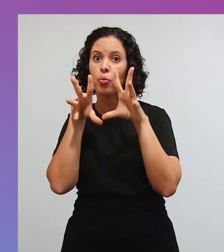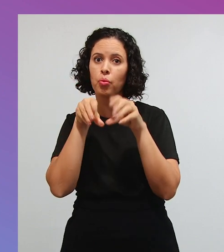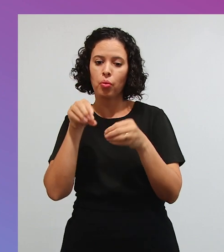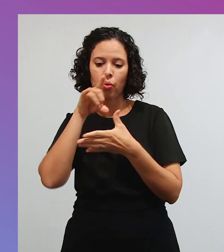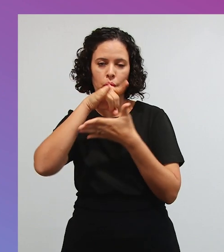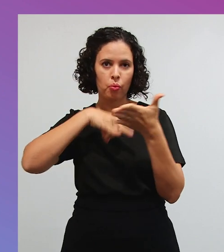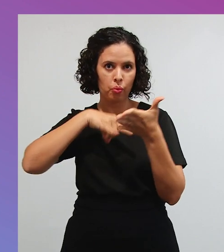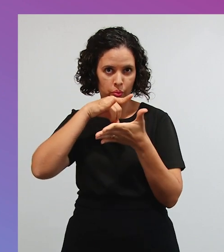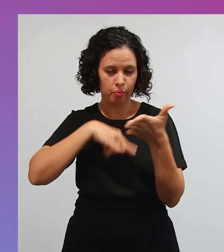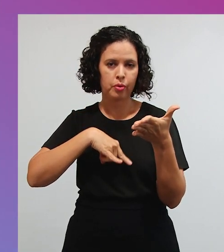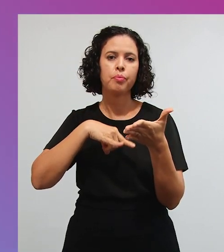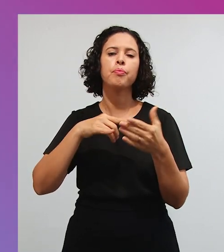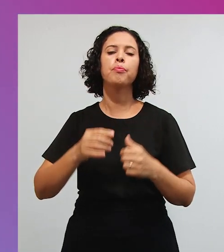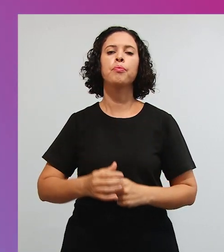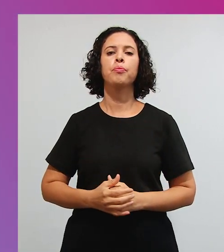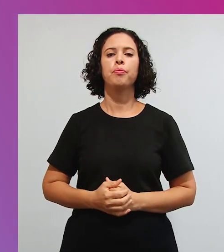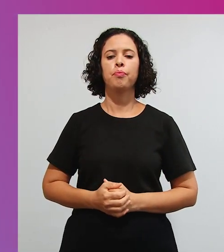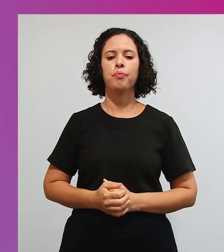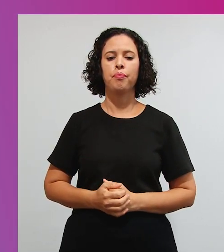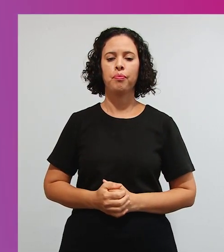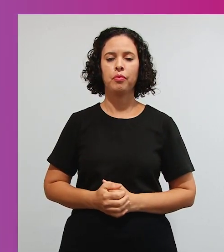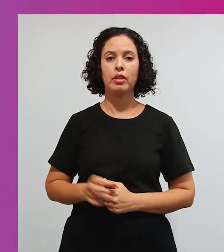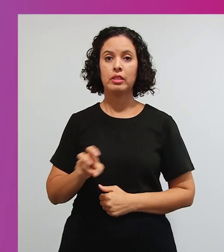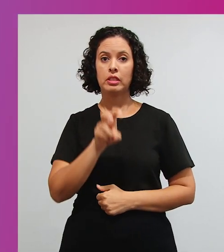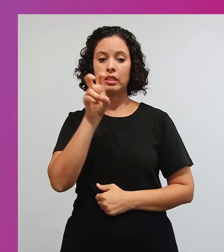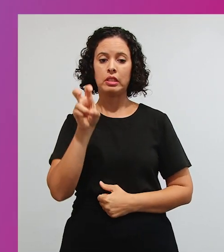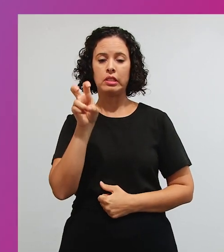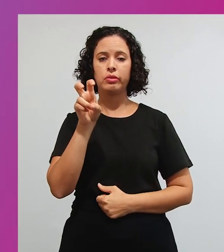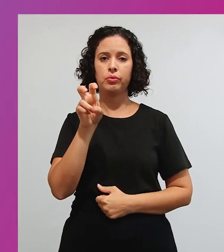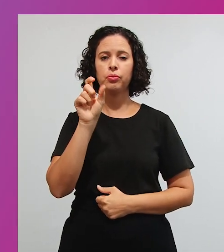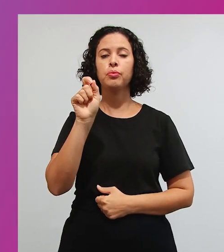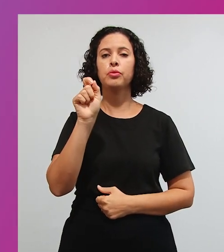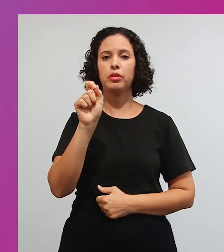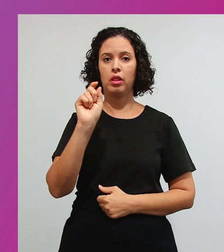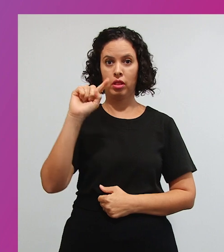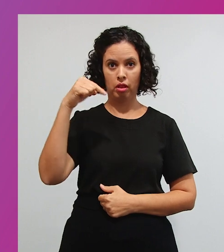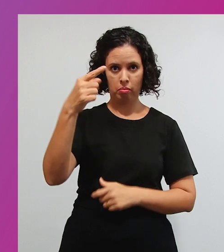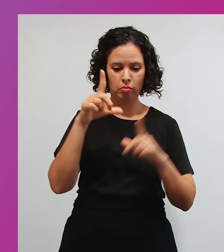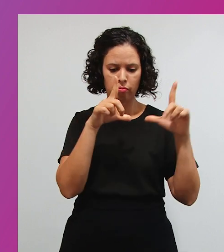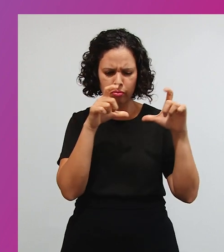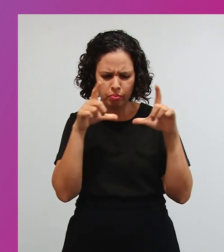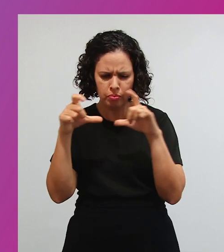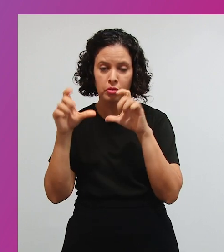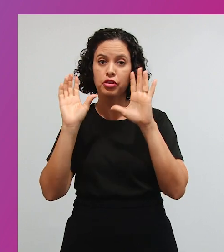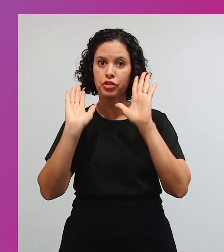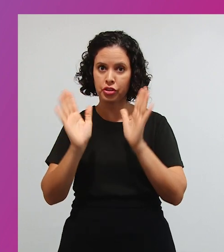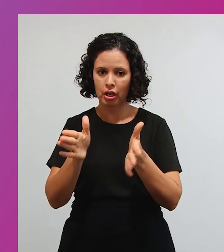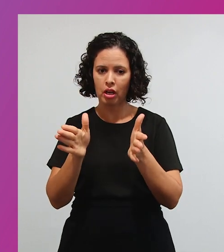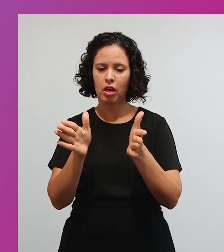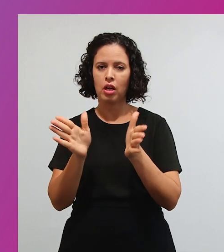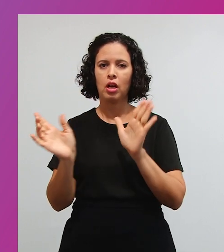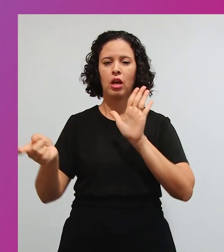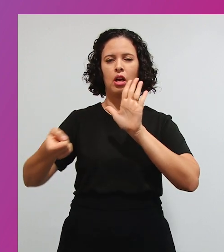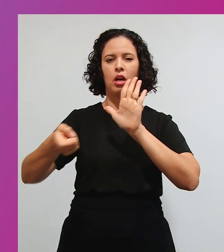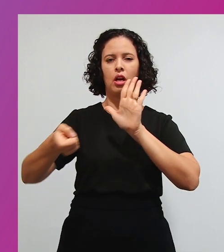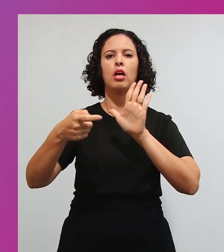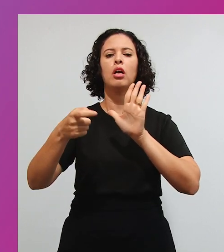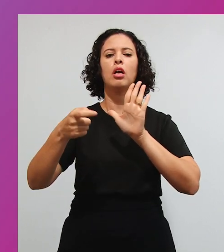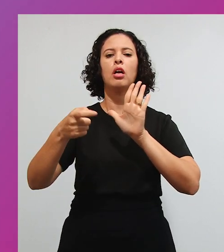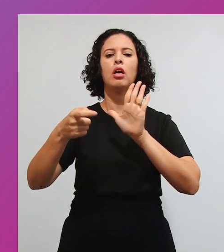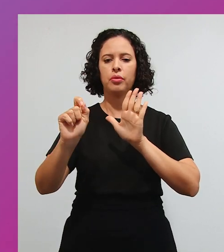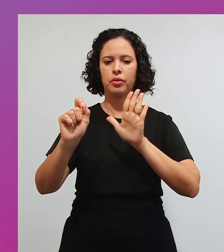todos os documentos. Passo 5. Após fotografar todas as imagens, clique no